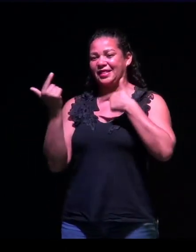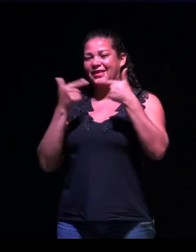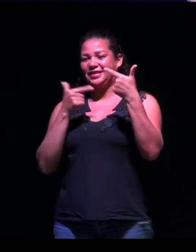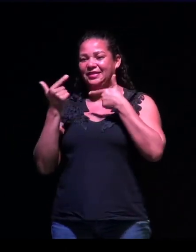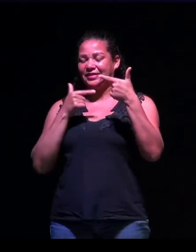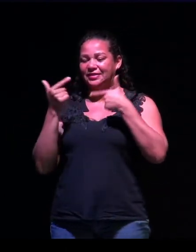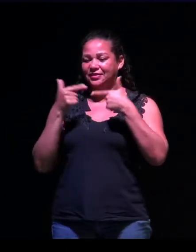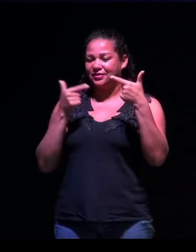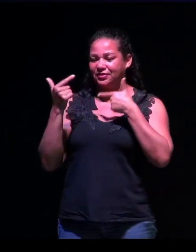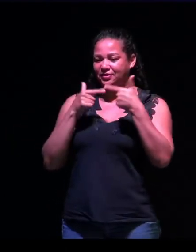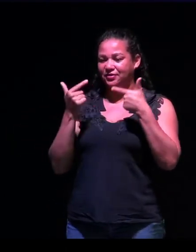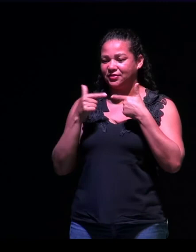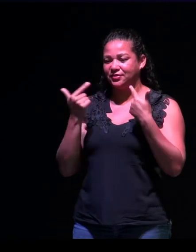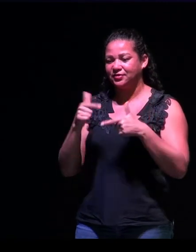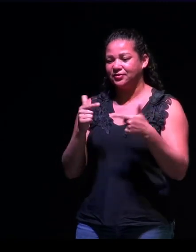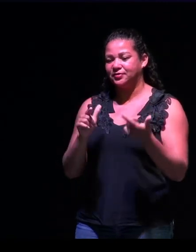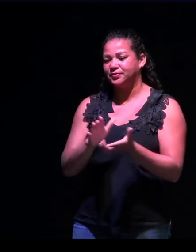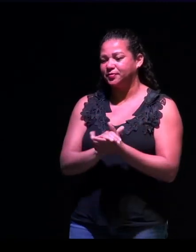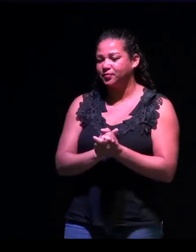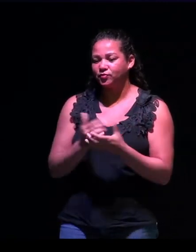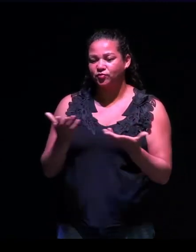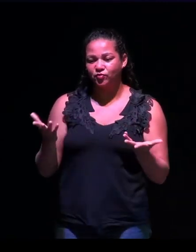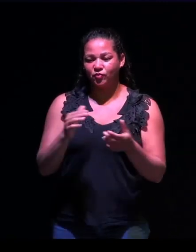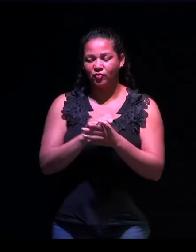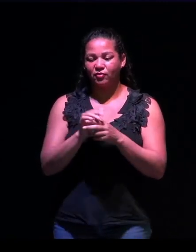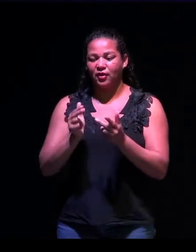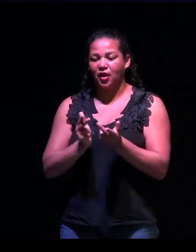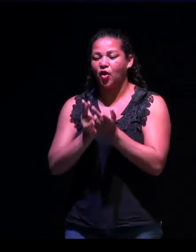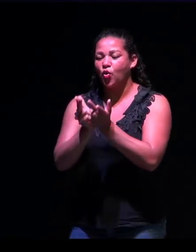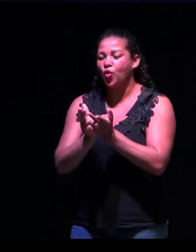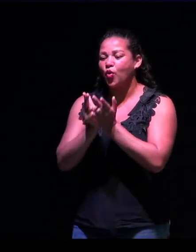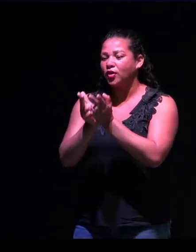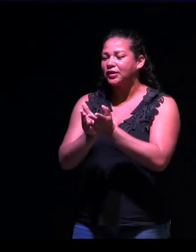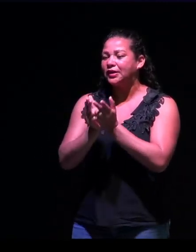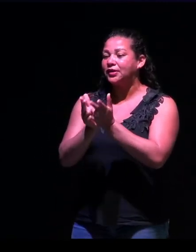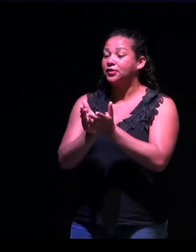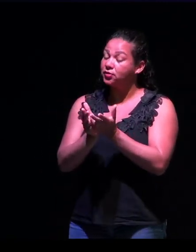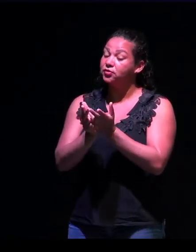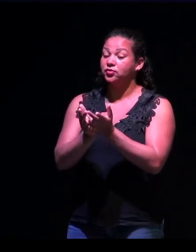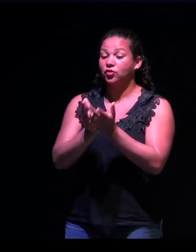na arca, a porta se fechou, e eles ainda ficaram batendo lá de fora: ei, velho abastado.